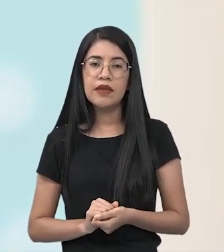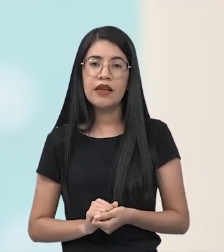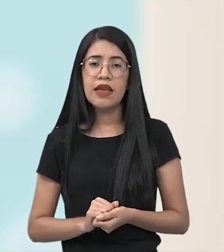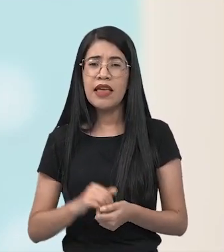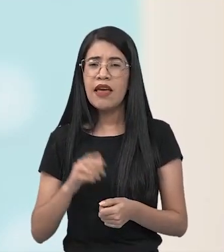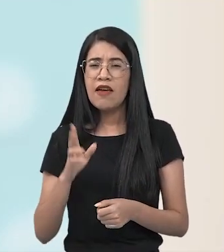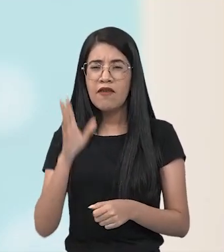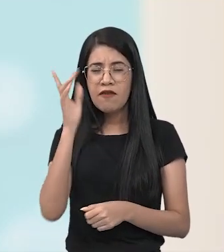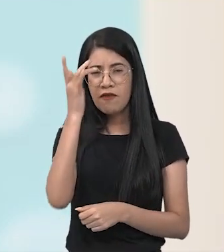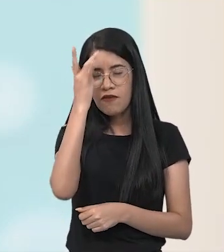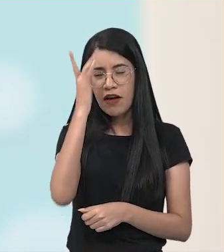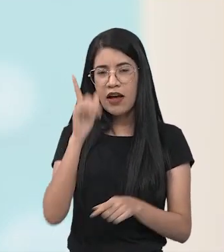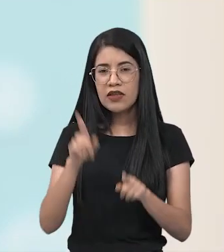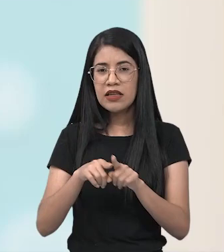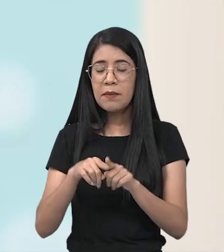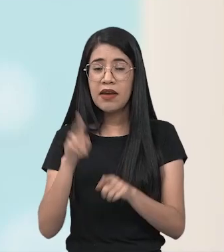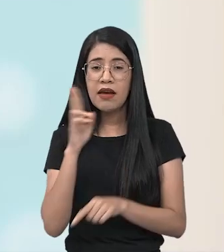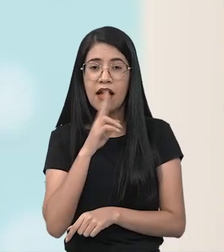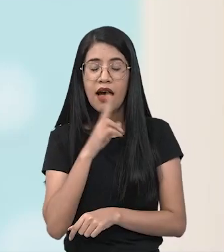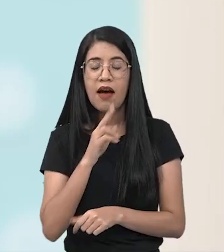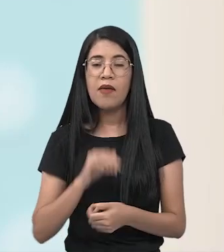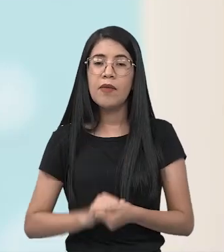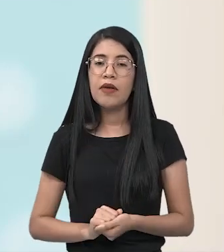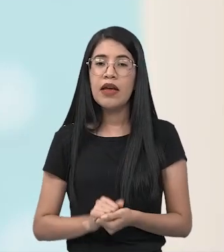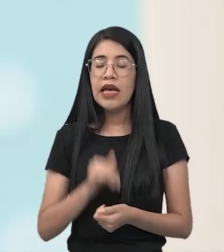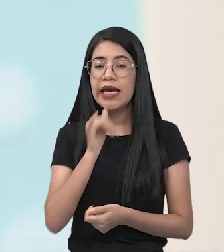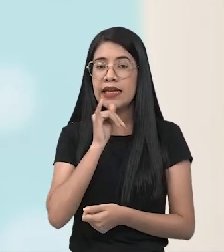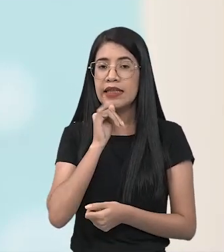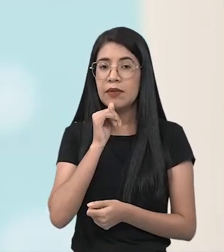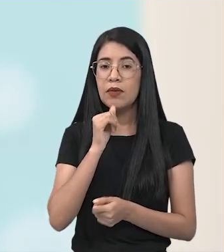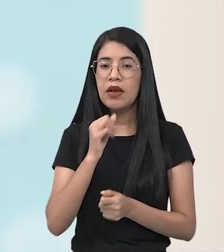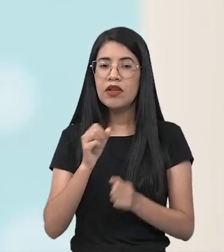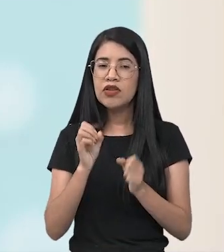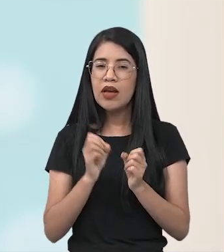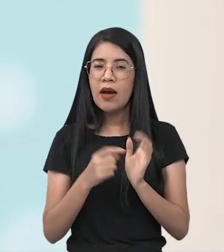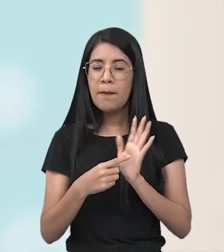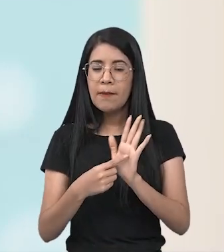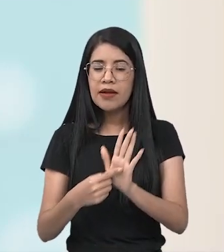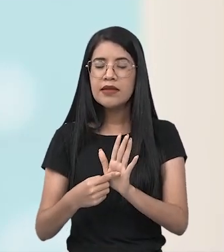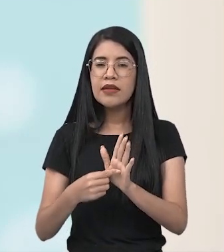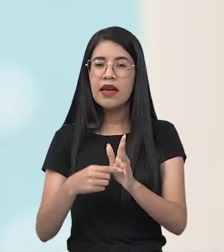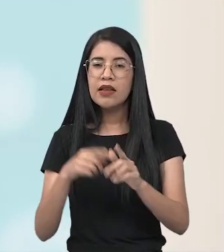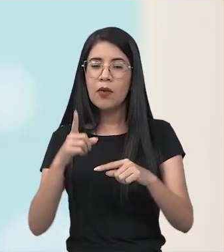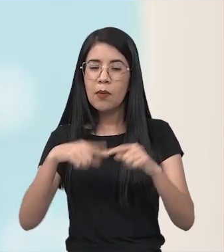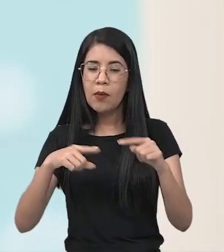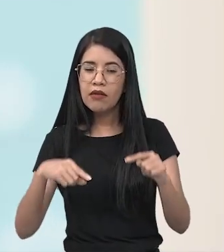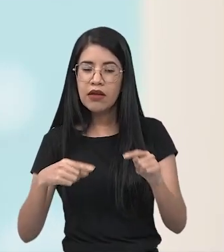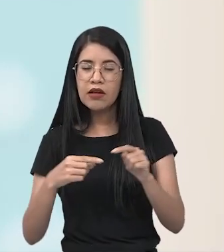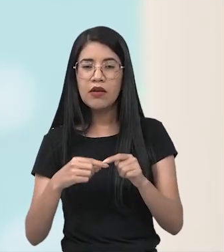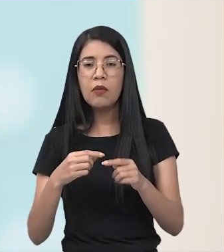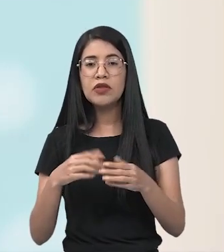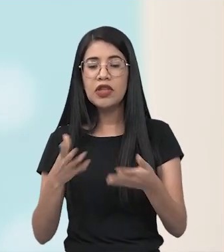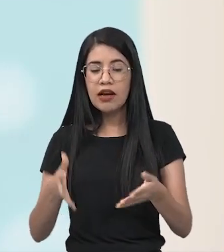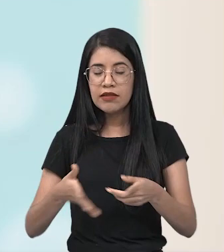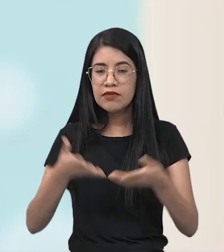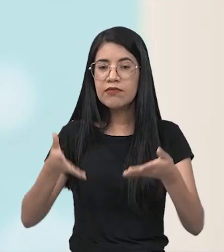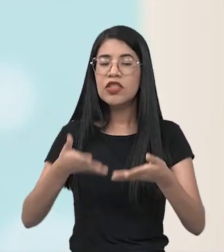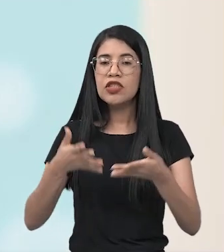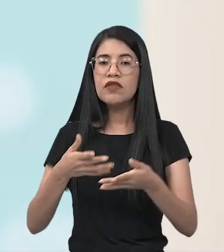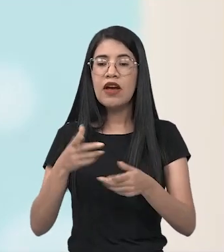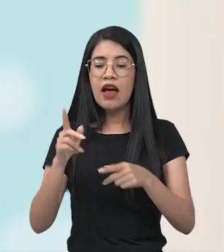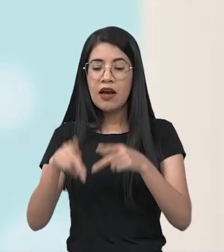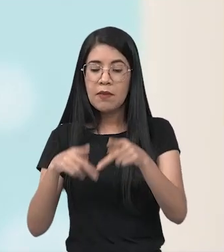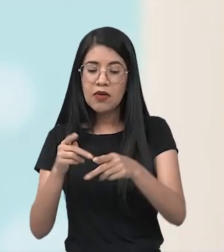facilidade, com muita agilidade. Eles lançam um produto e eles já estimulam esse consumismo. Então, tudo isso acaba refletindo